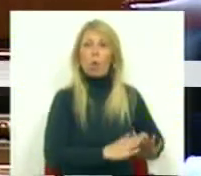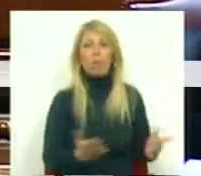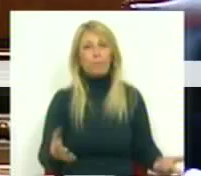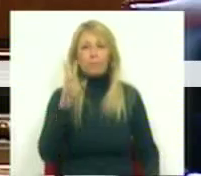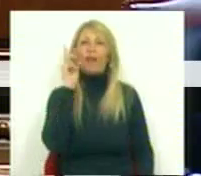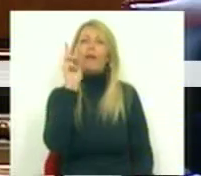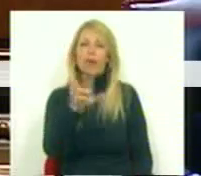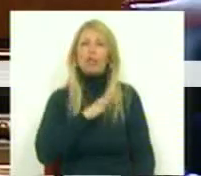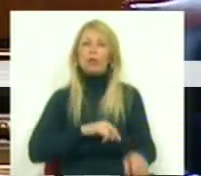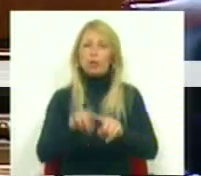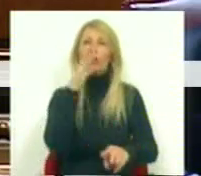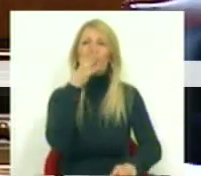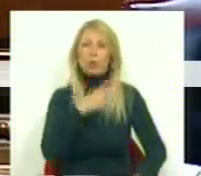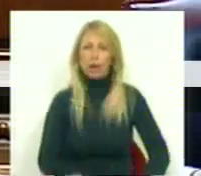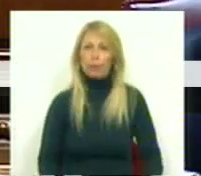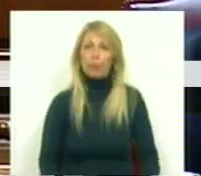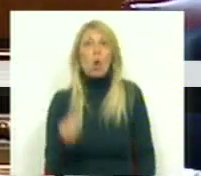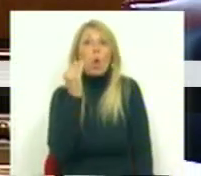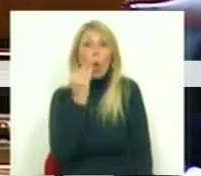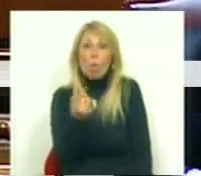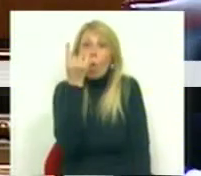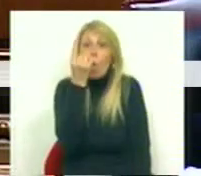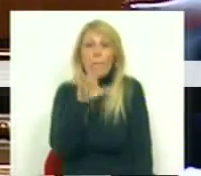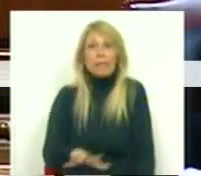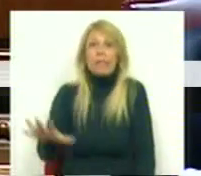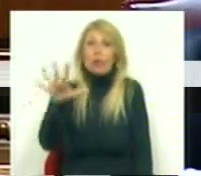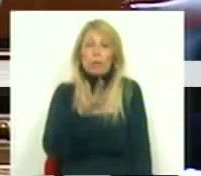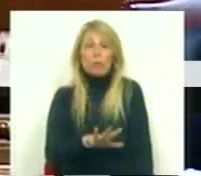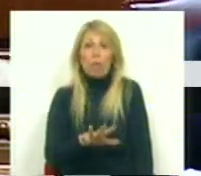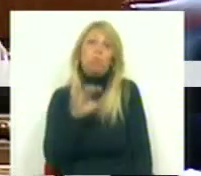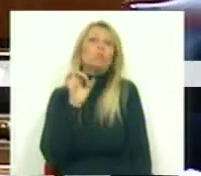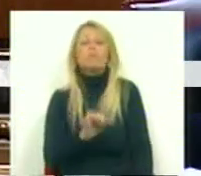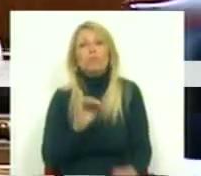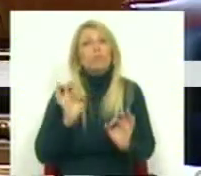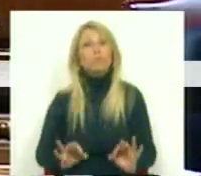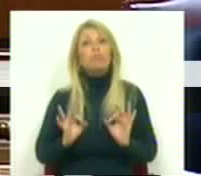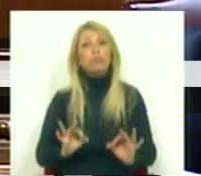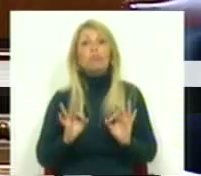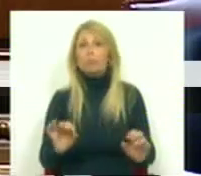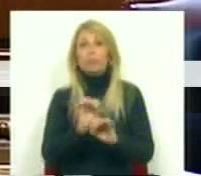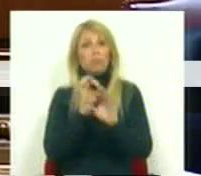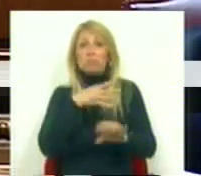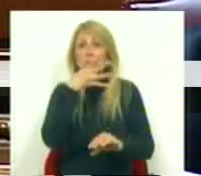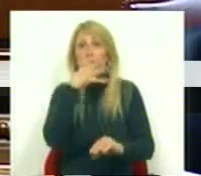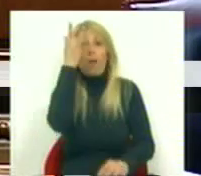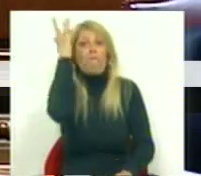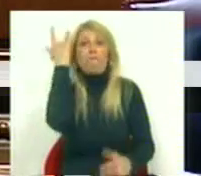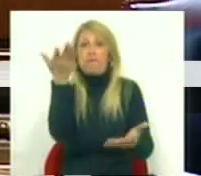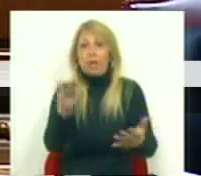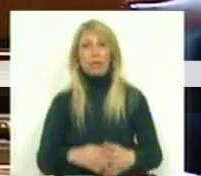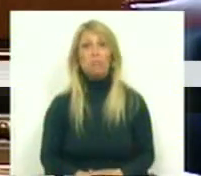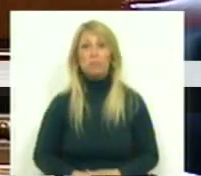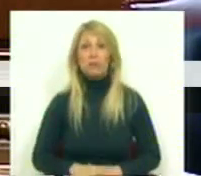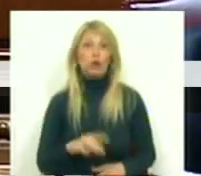Veja, senhor deputado, como uma situação que é perfeitamente explicável não